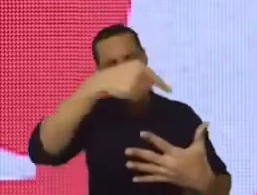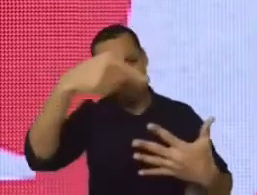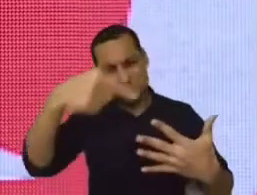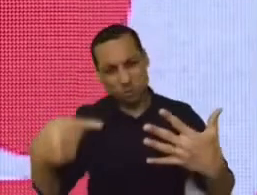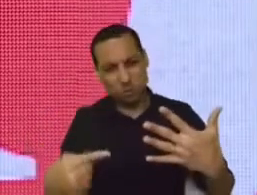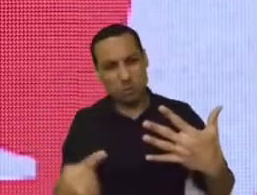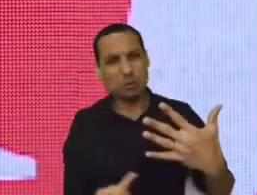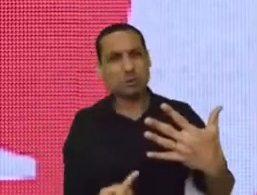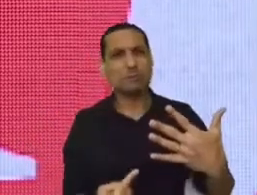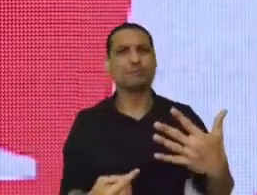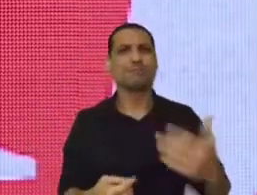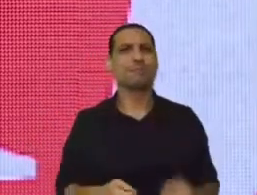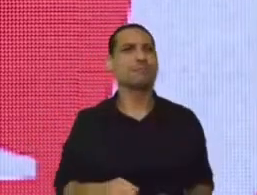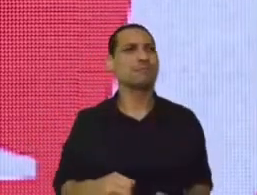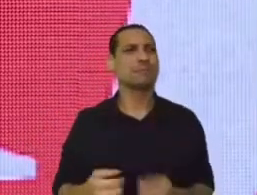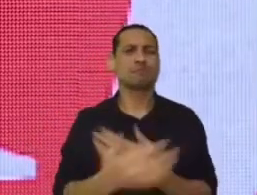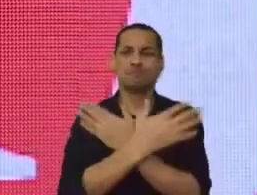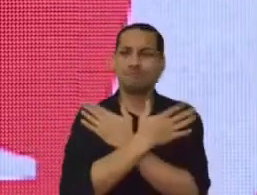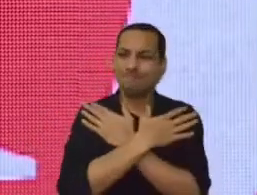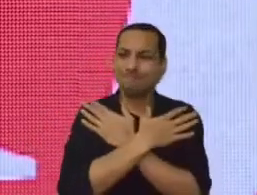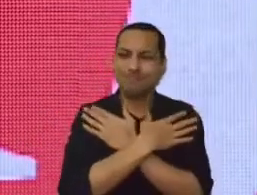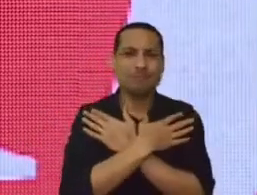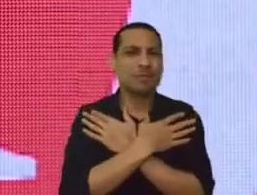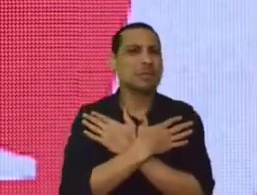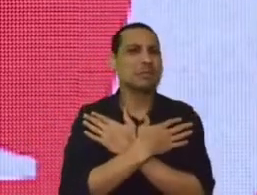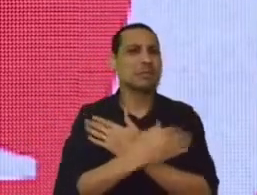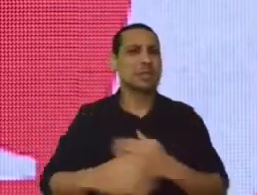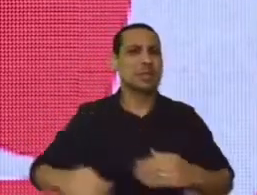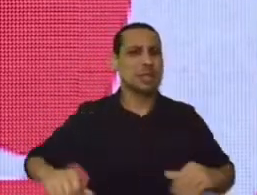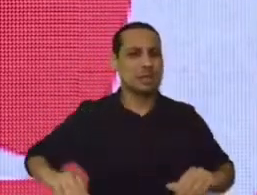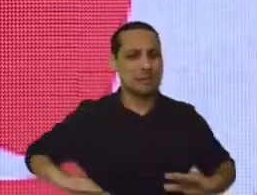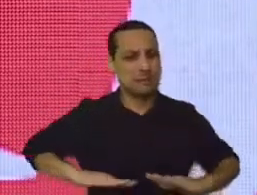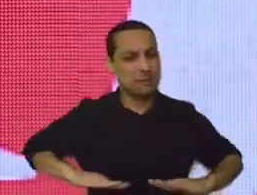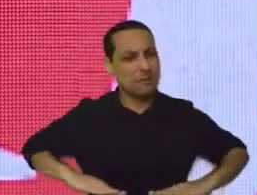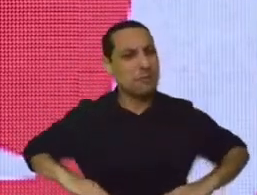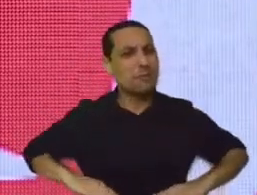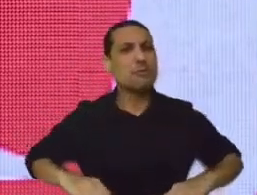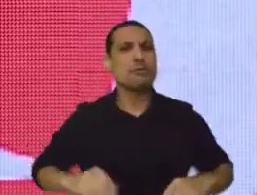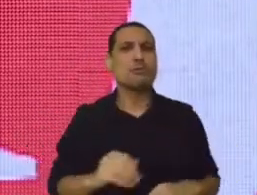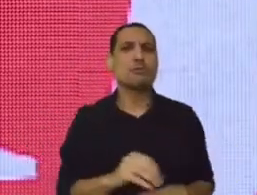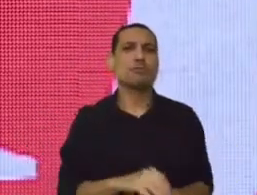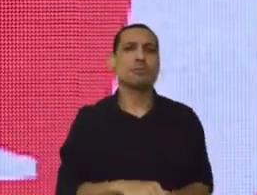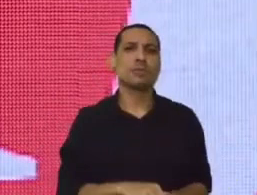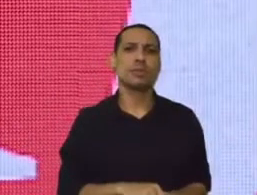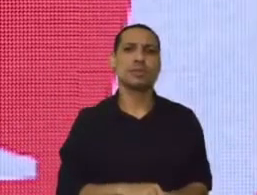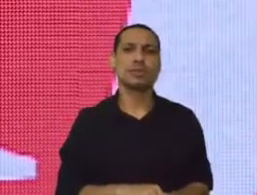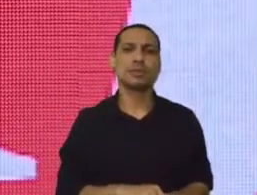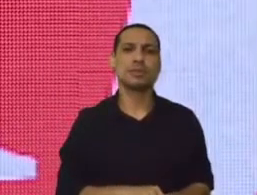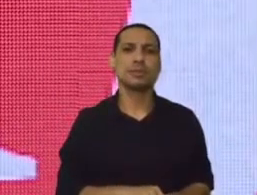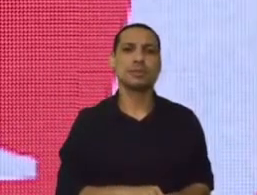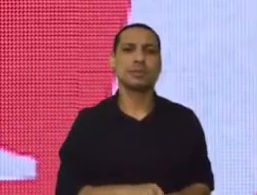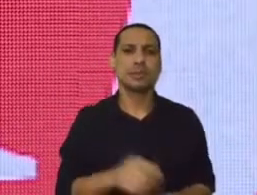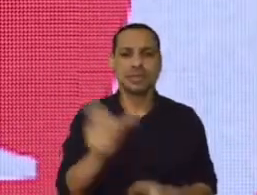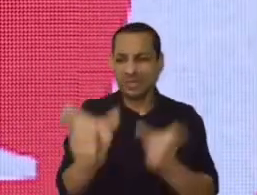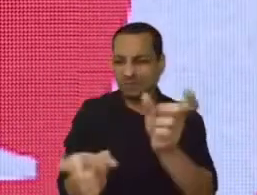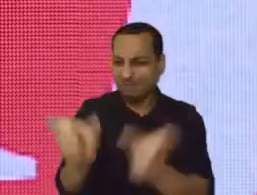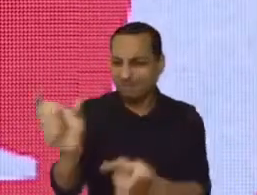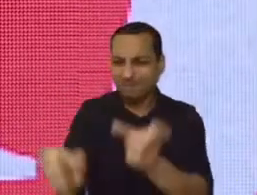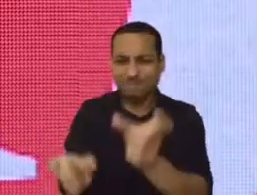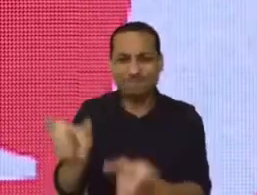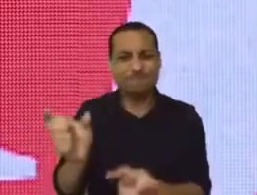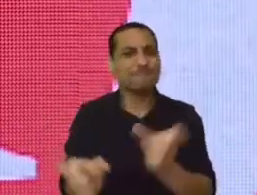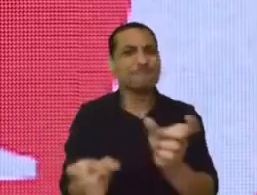A fome, né, volta a milhões de lares, né, do povo brasileiro, um país que já viveu o